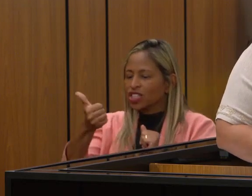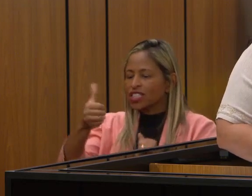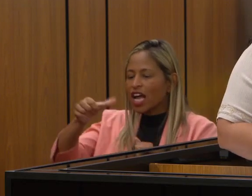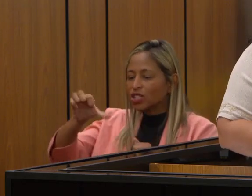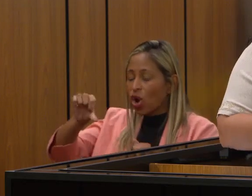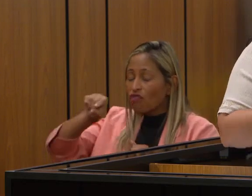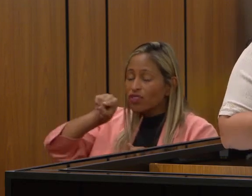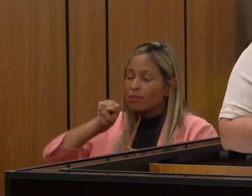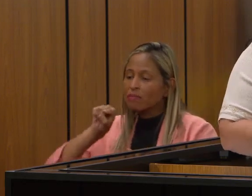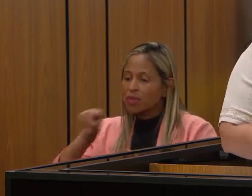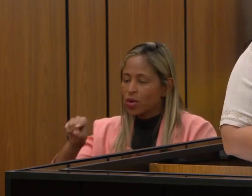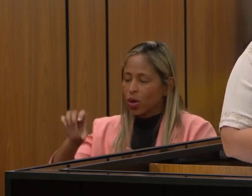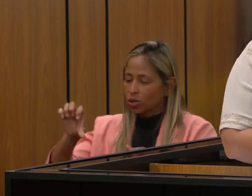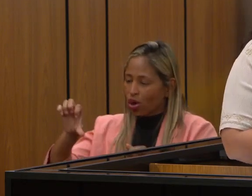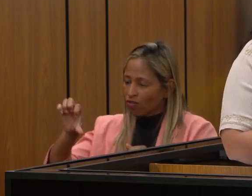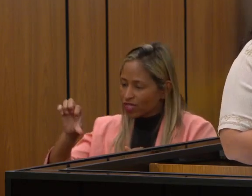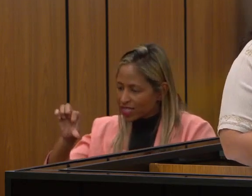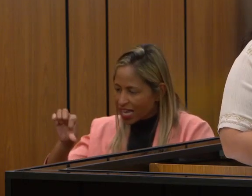1920